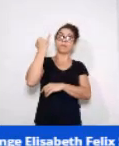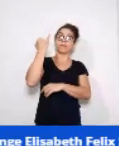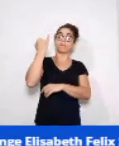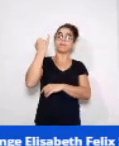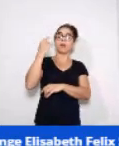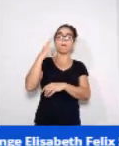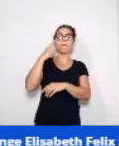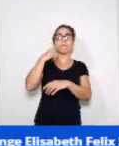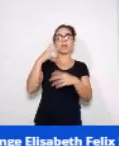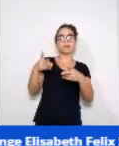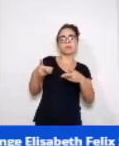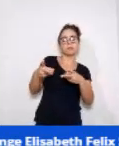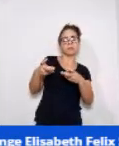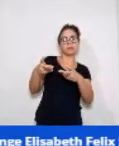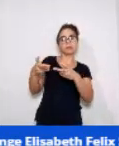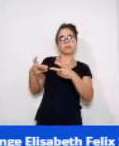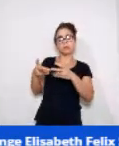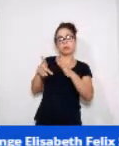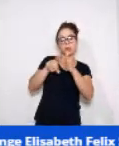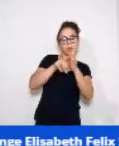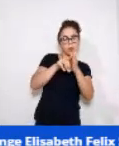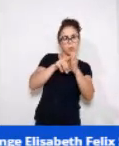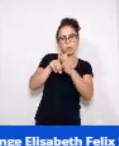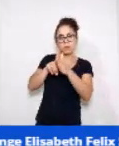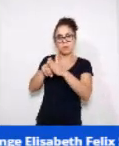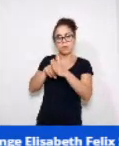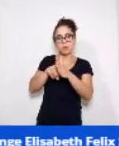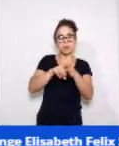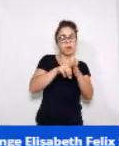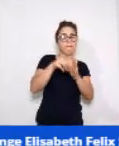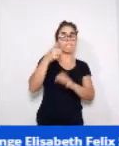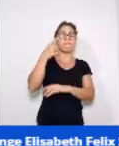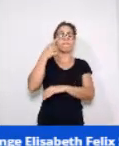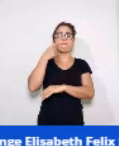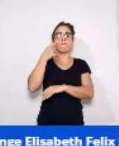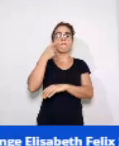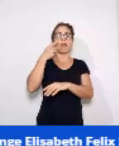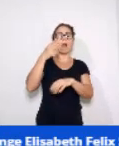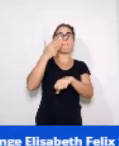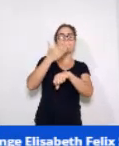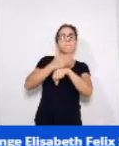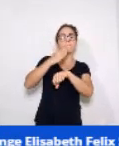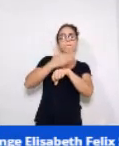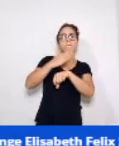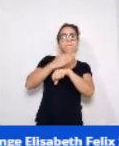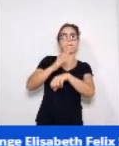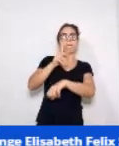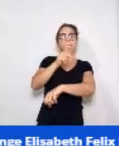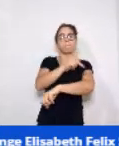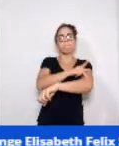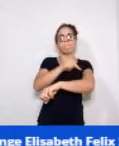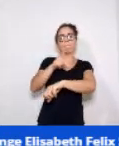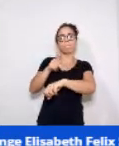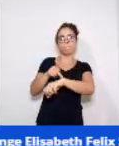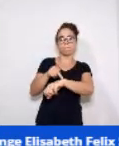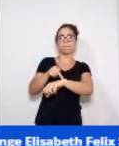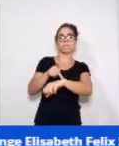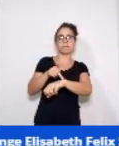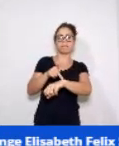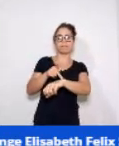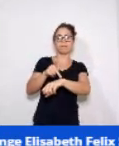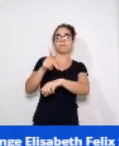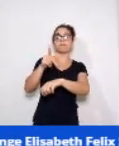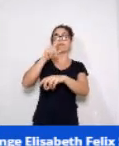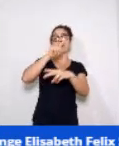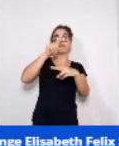análise, né? Que a gente consiga rever as nossas próprias práticas pedagógicas. Outro aspecto também